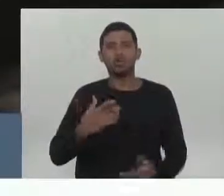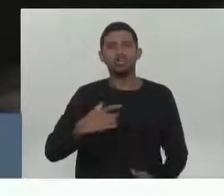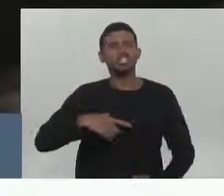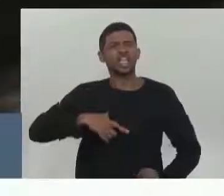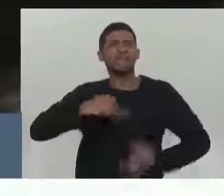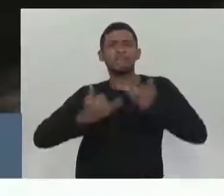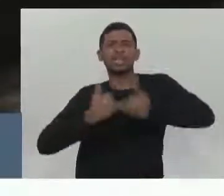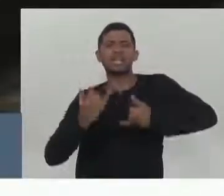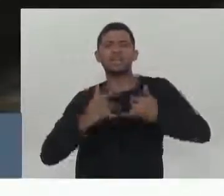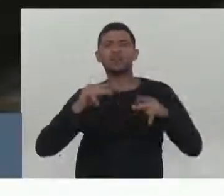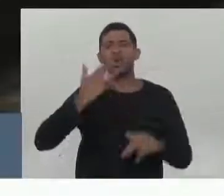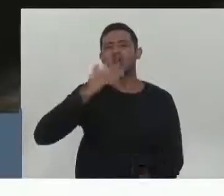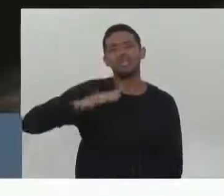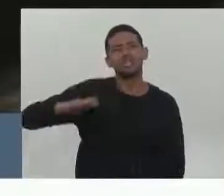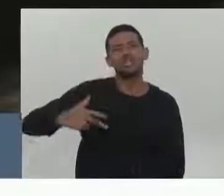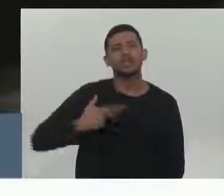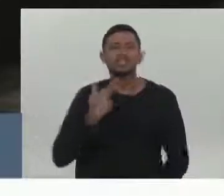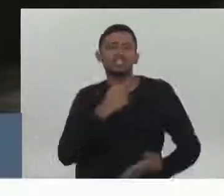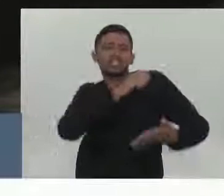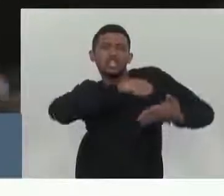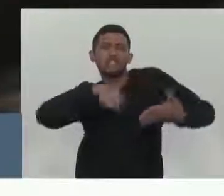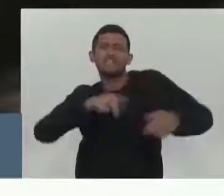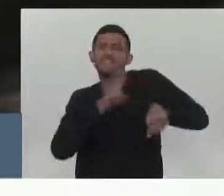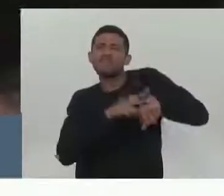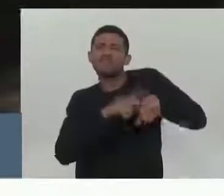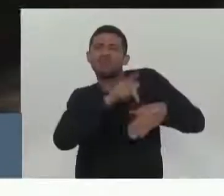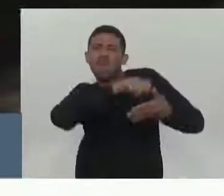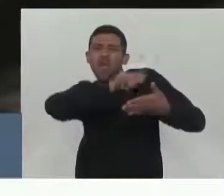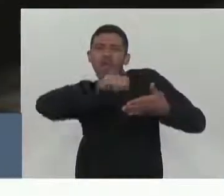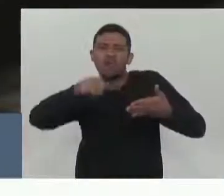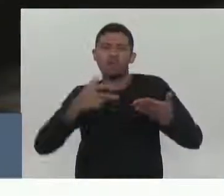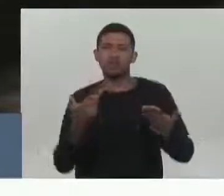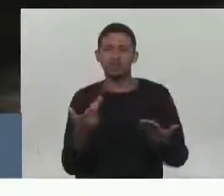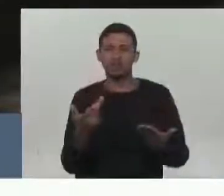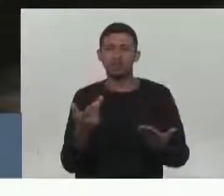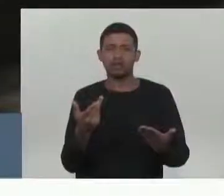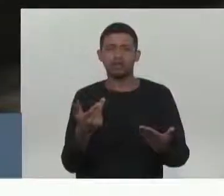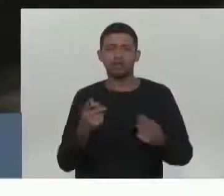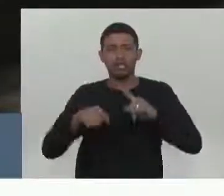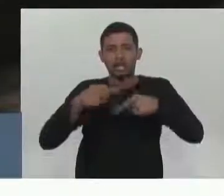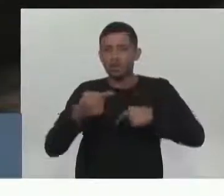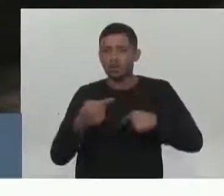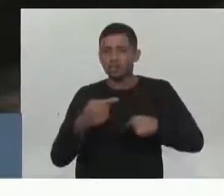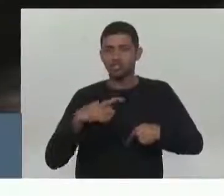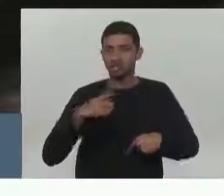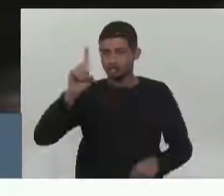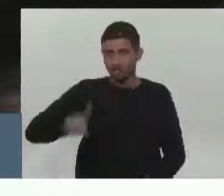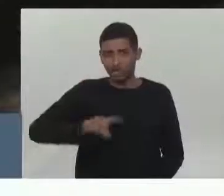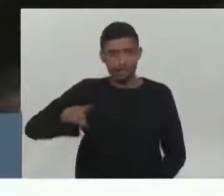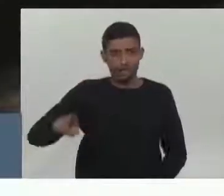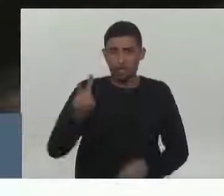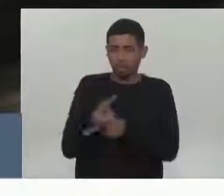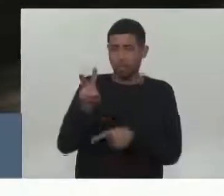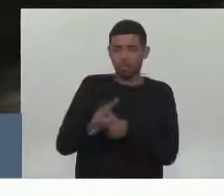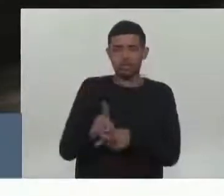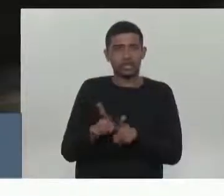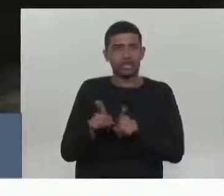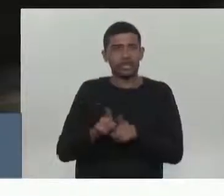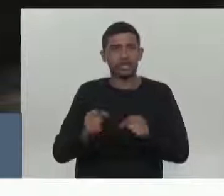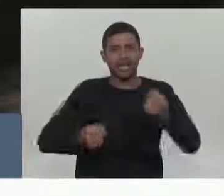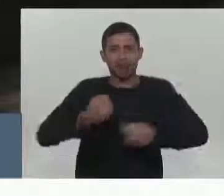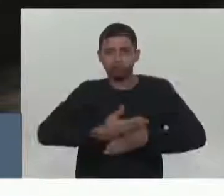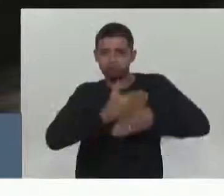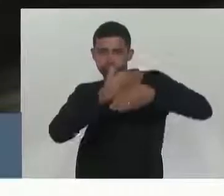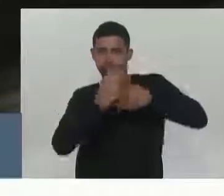naquela brincadeira de criança de escrever algo nos vidros e ganhou um aparato de segurança também dessa casa, inclusive um carro blindado. Ou